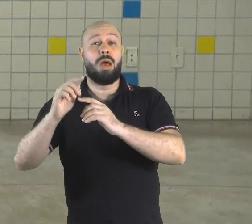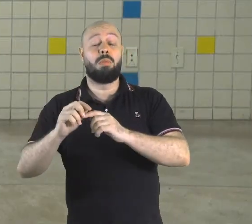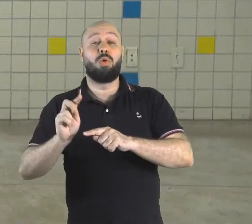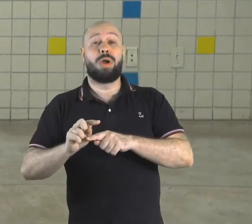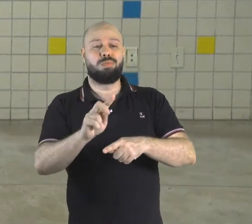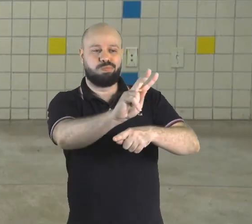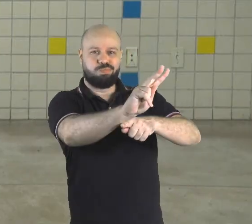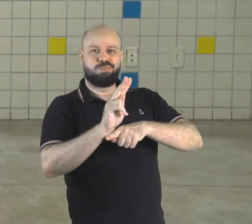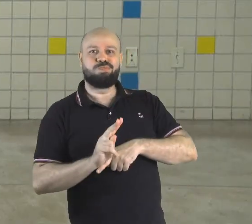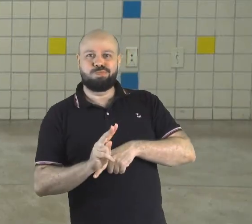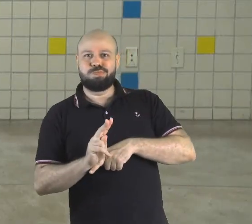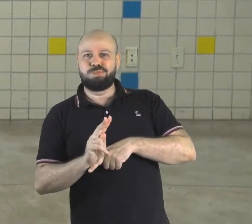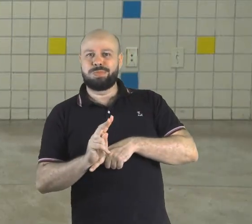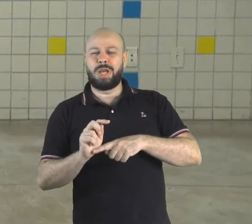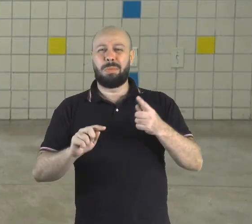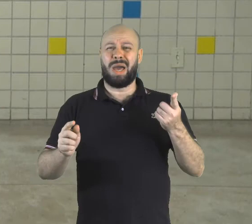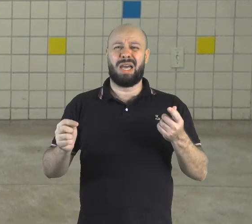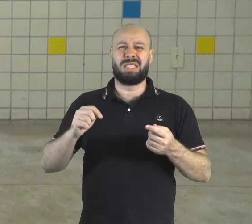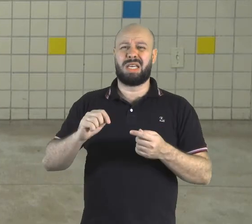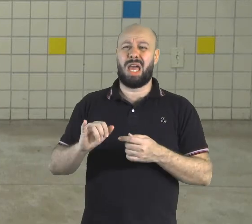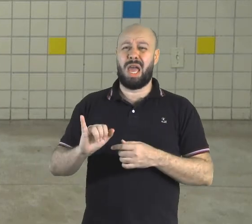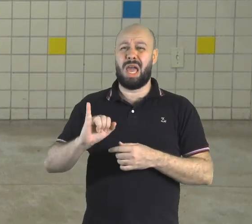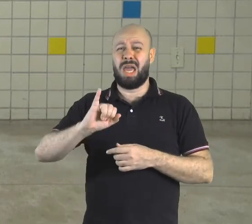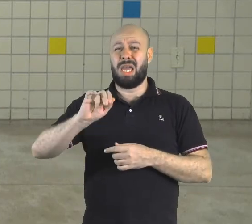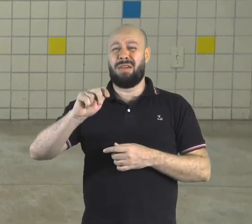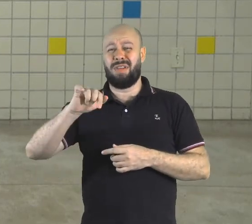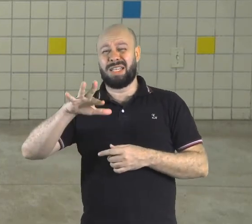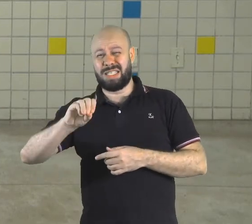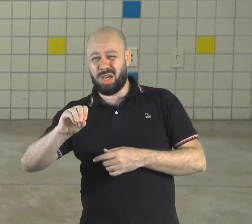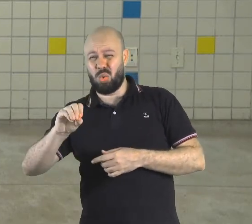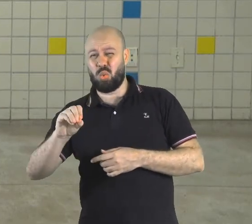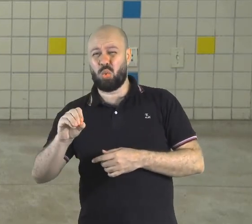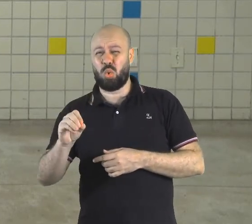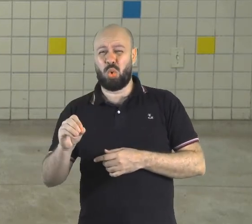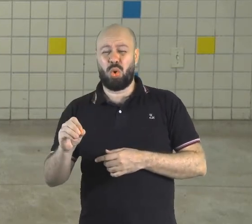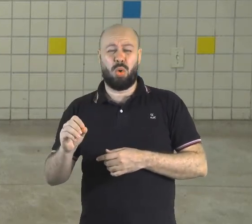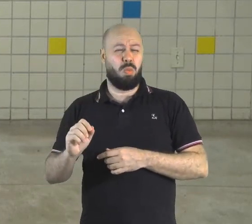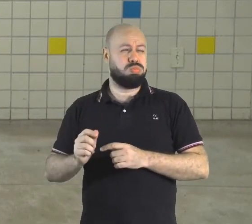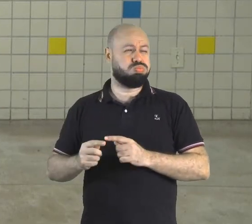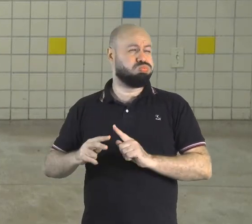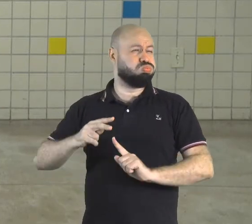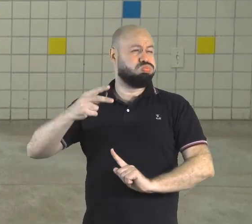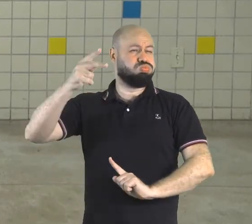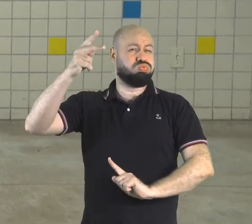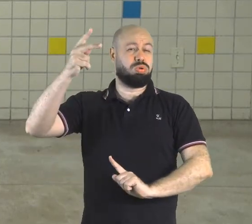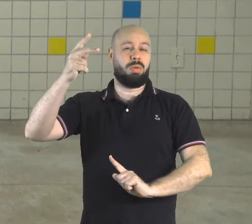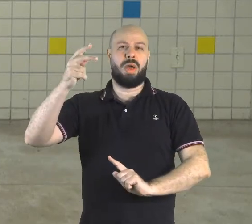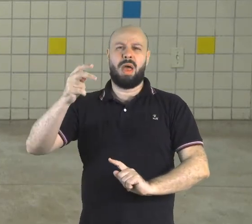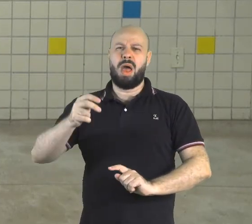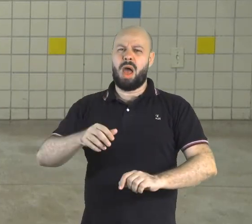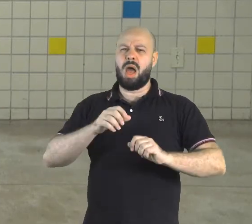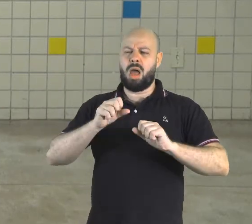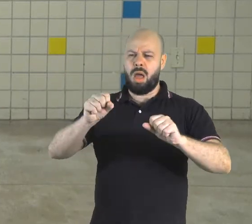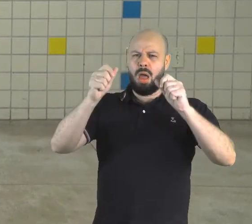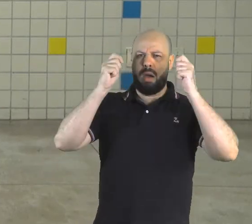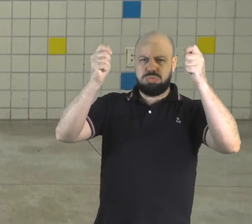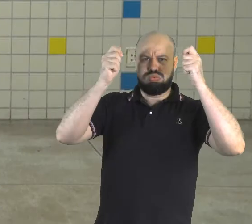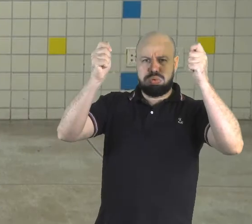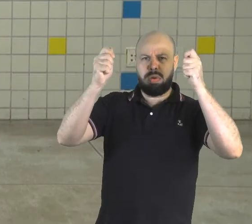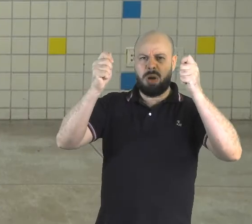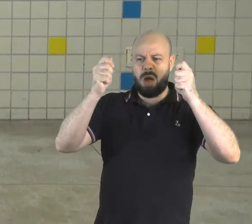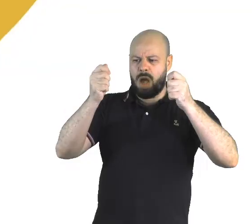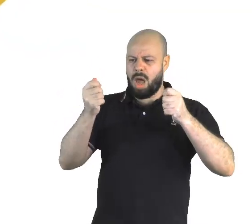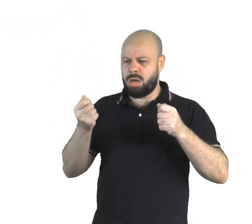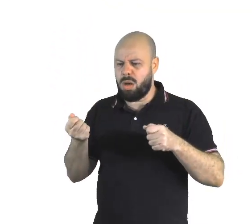crescia muito e a população não gostava. As greves que começavam a surgir eram reprimidas com extrema violência.